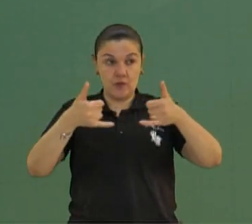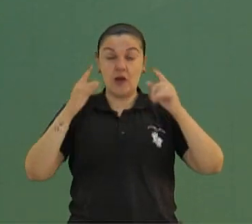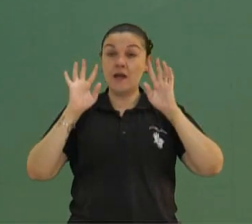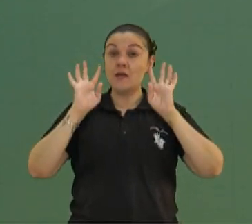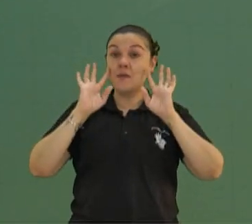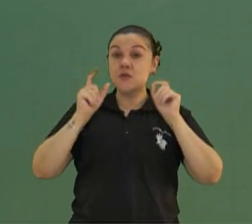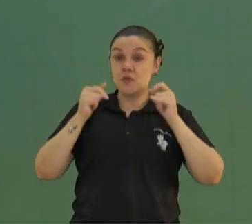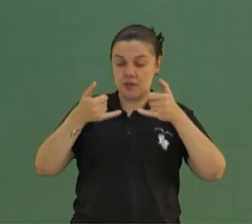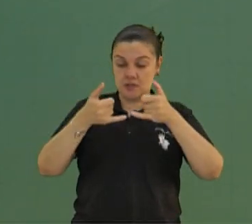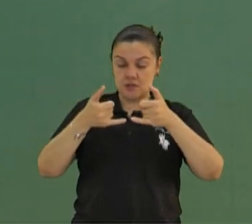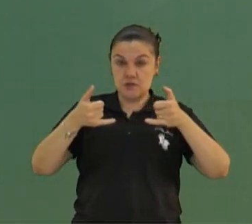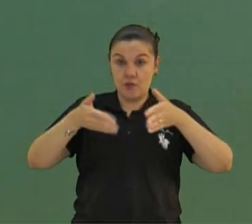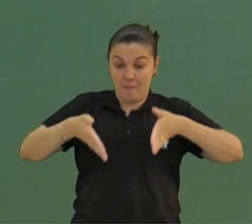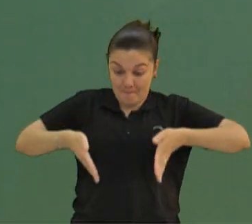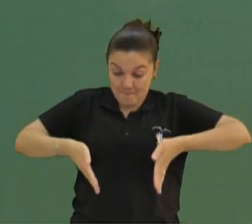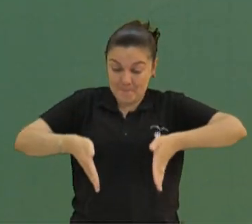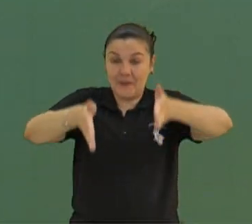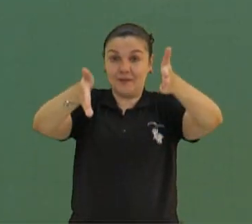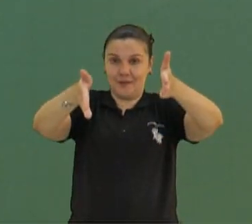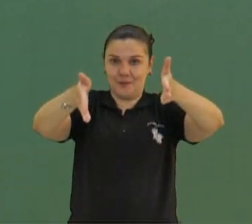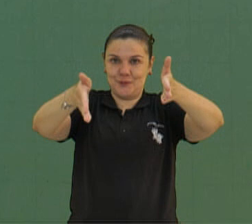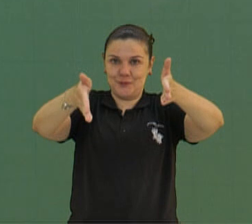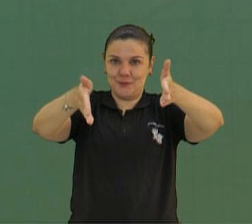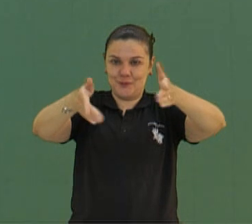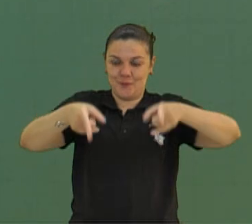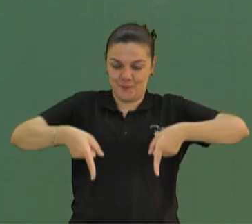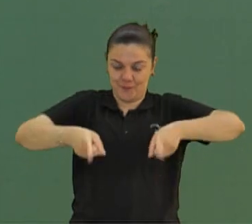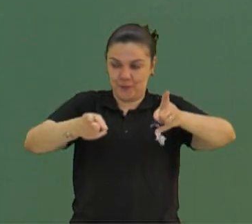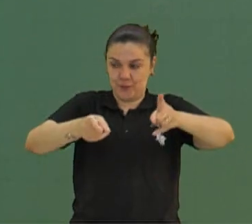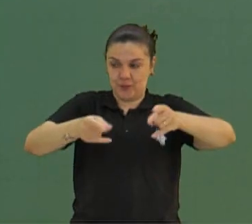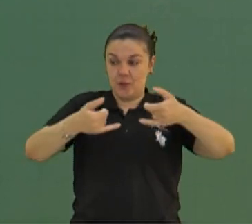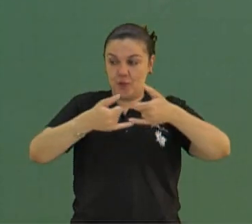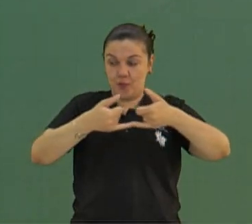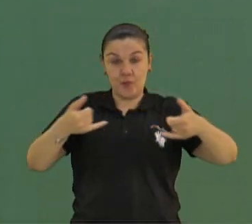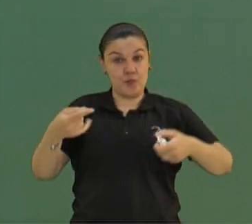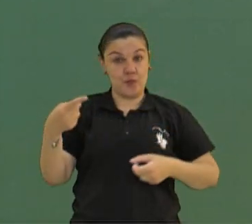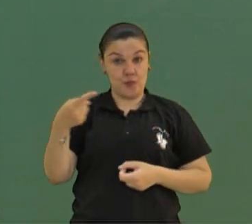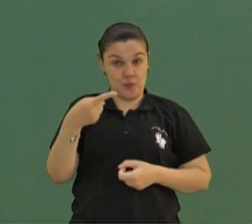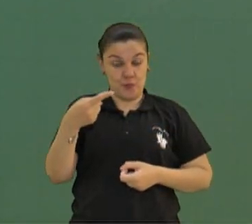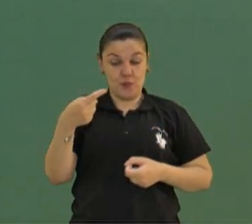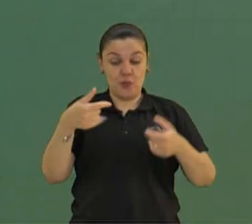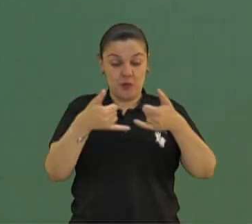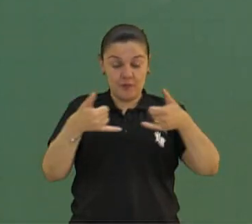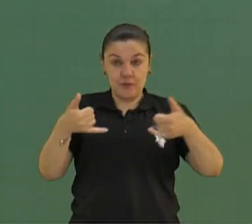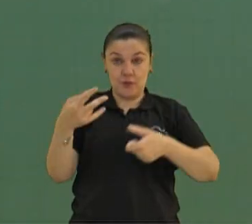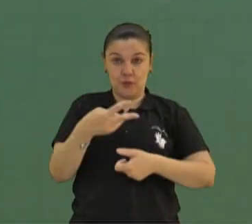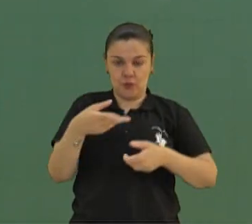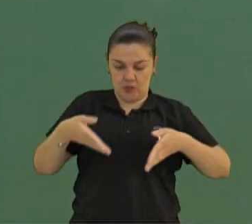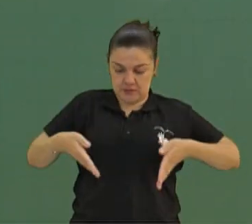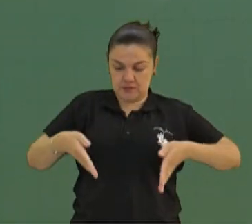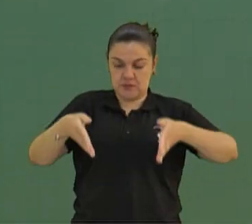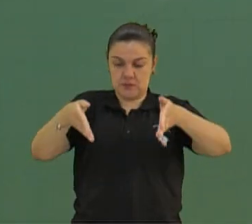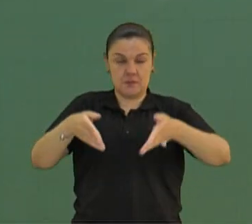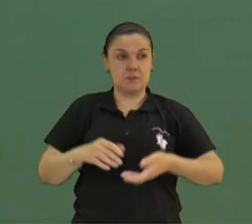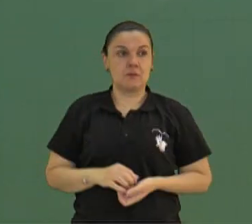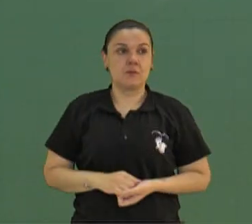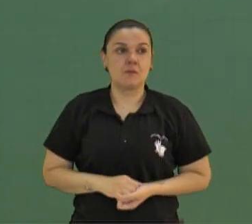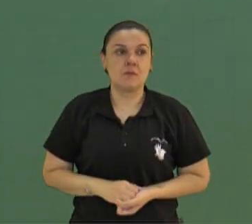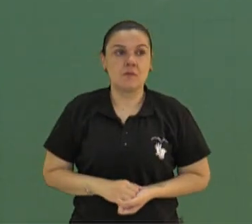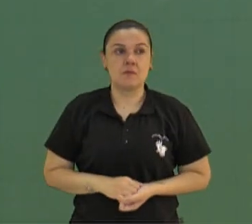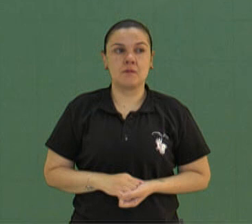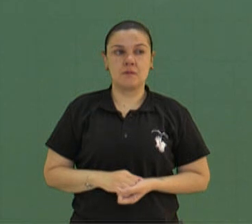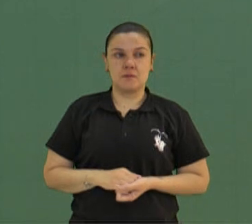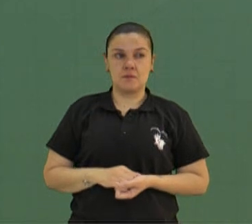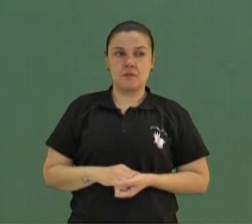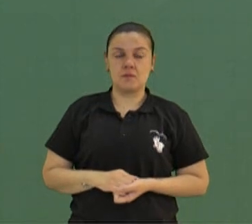do quadro, tá? Onde eu tenho o fio 1, o fio 2. Vamos impor, pessoal, o enunciado fala que as correntes